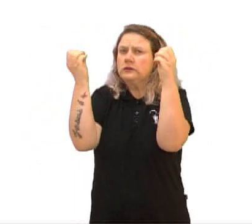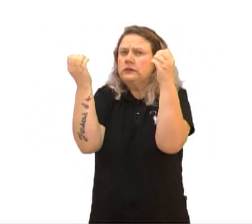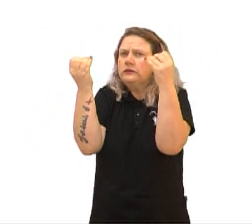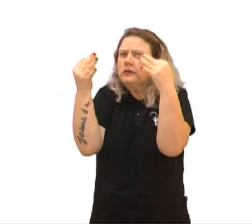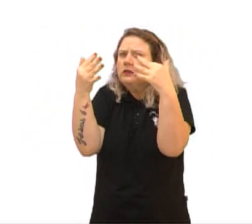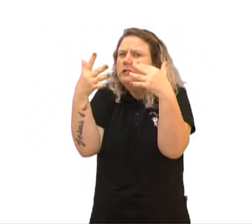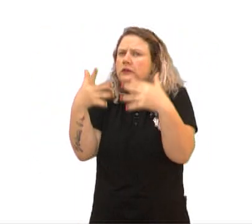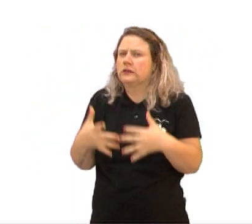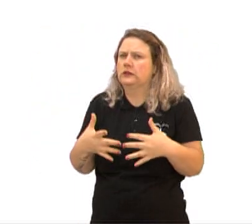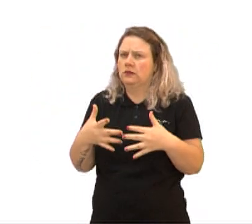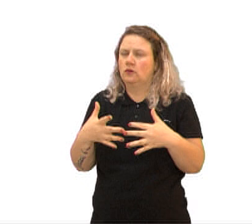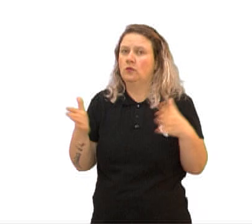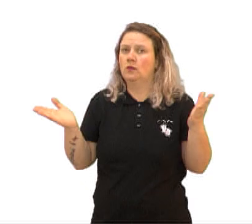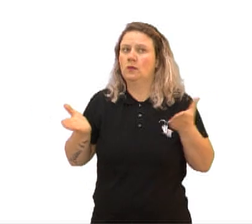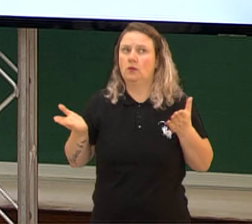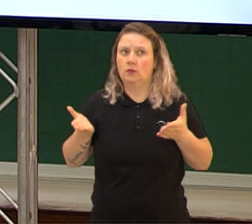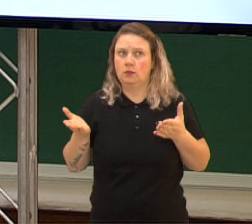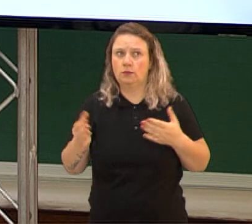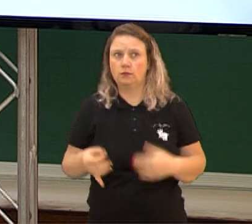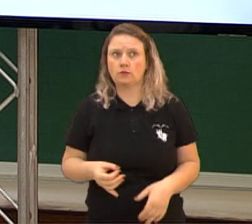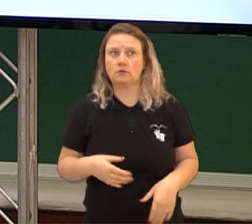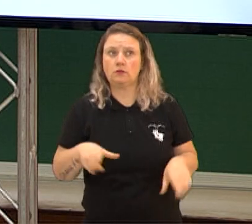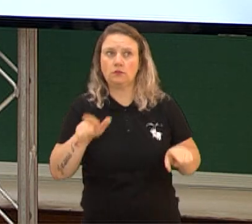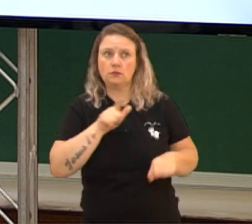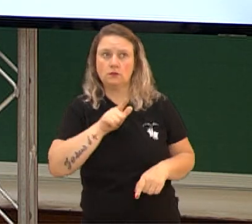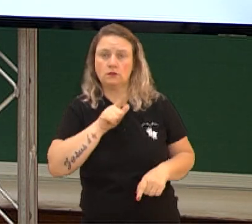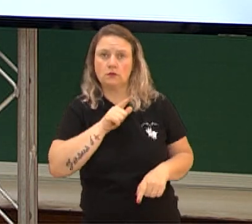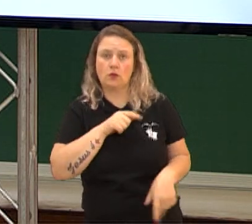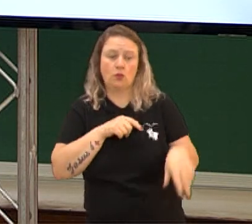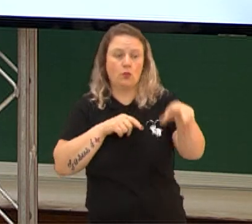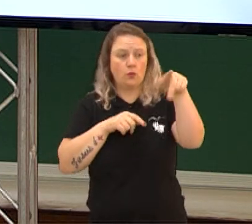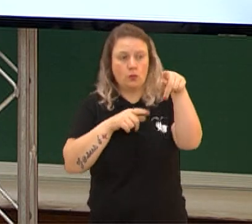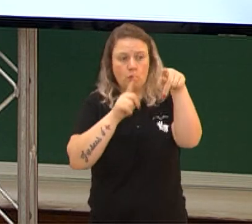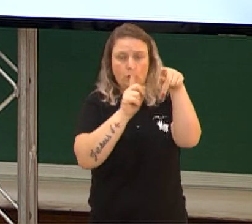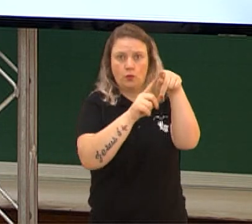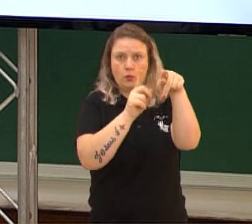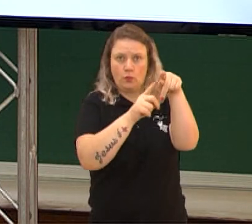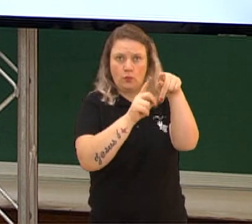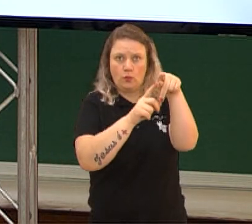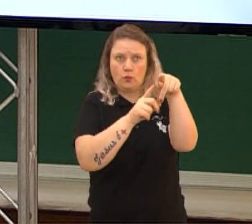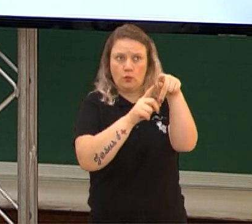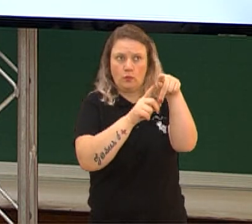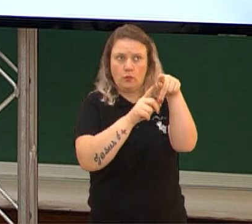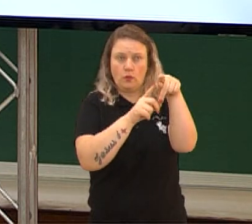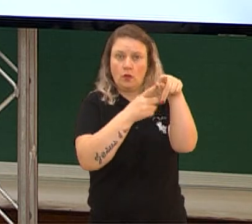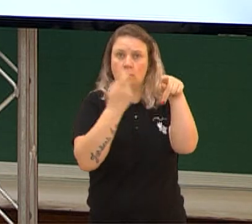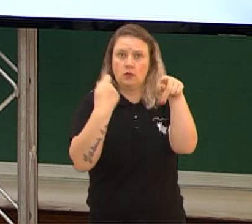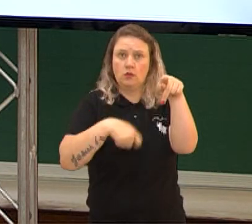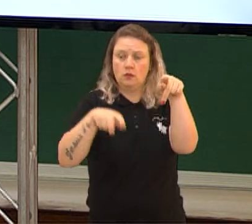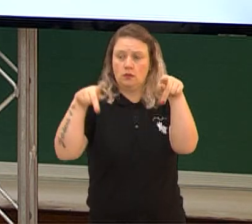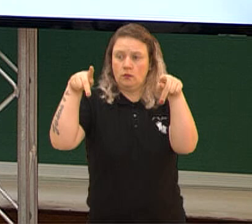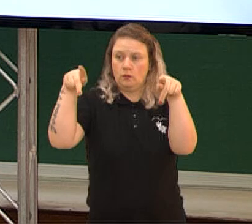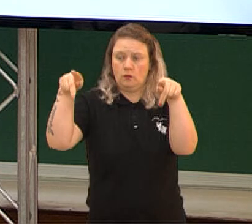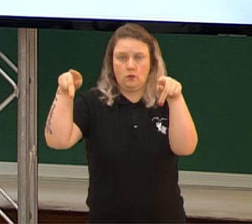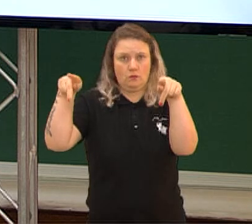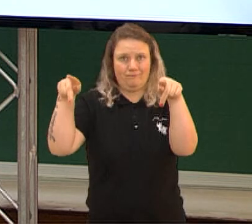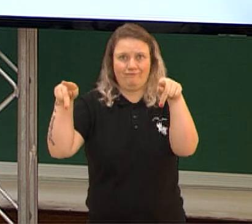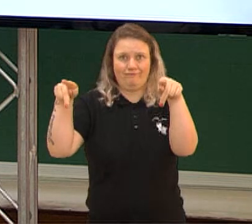com vocês, que esse P aqui, que é o número de colunas, tem que ser igual a esse P aqui, que é o número